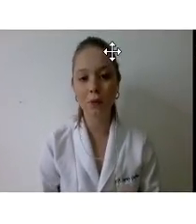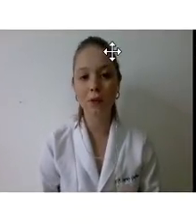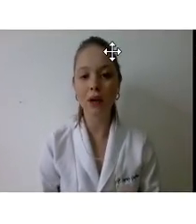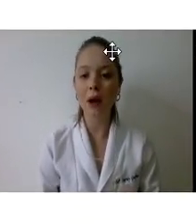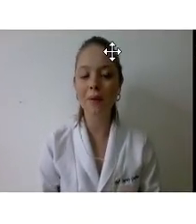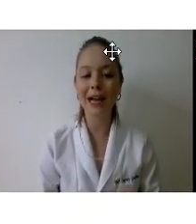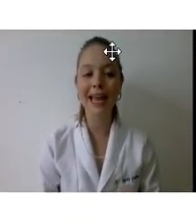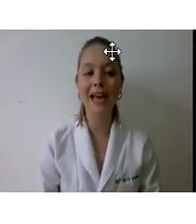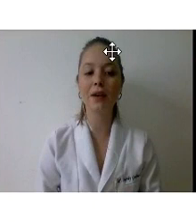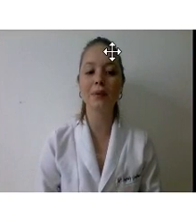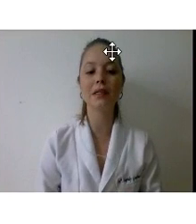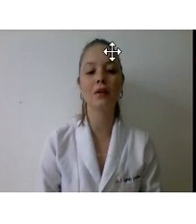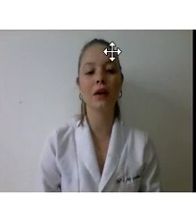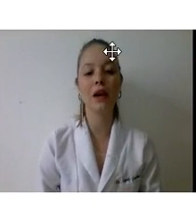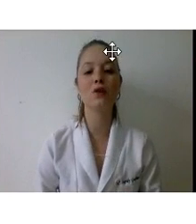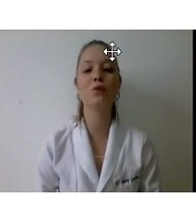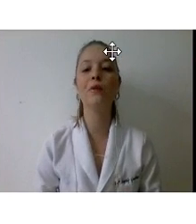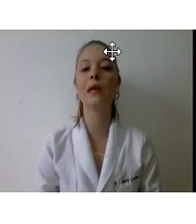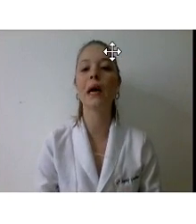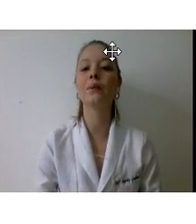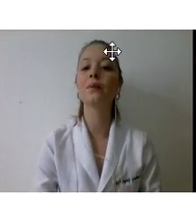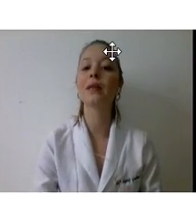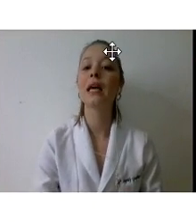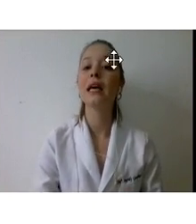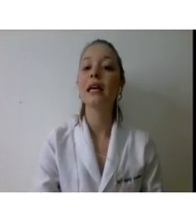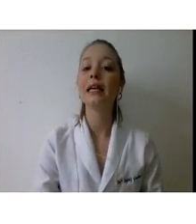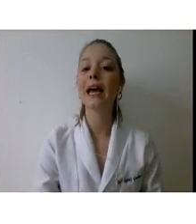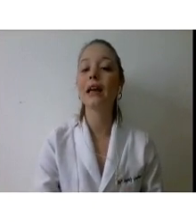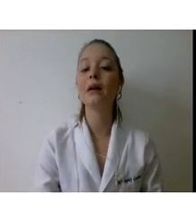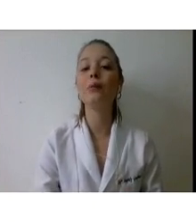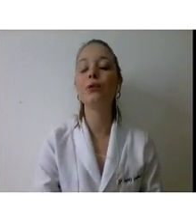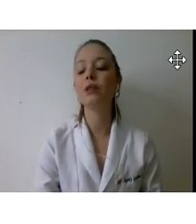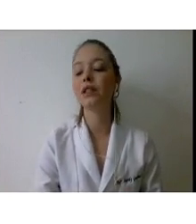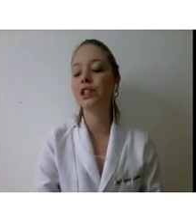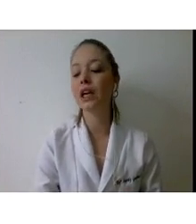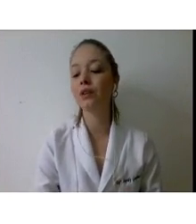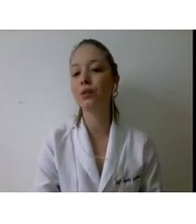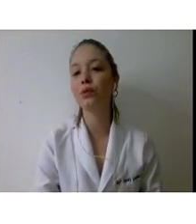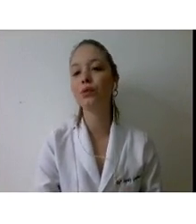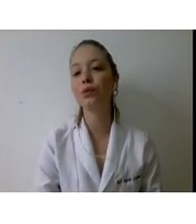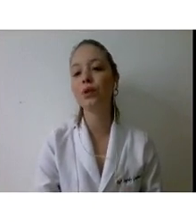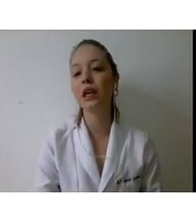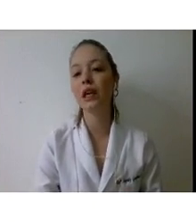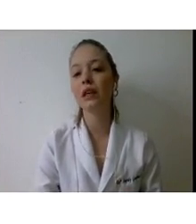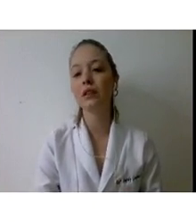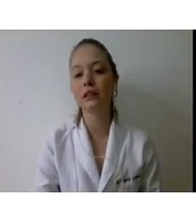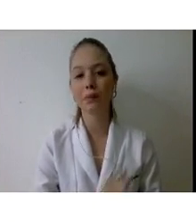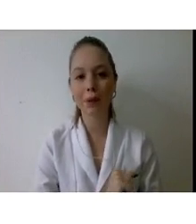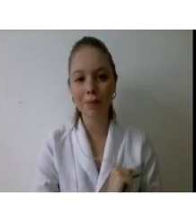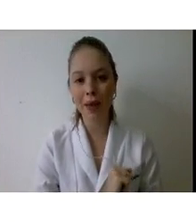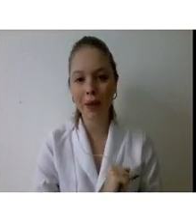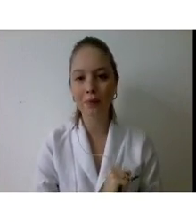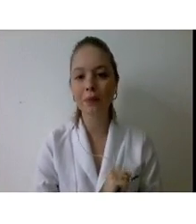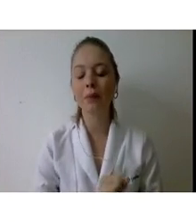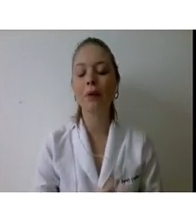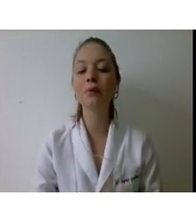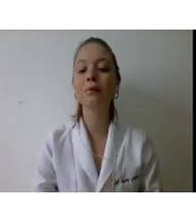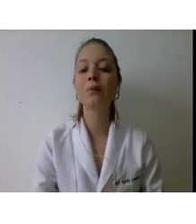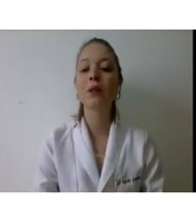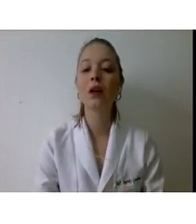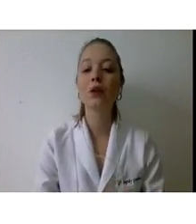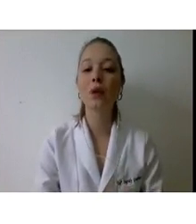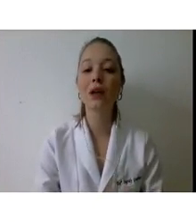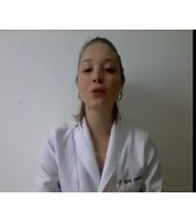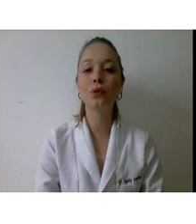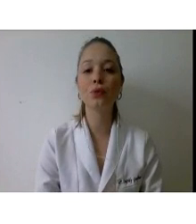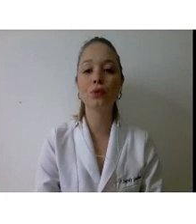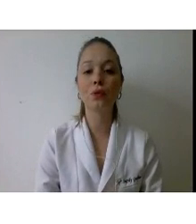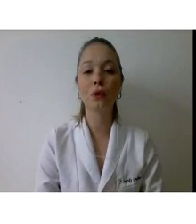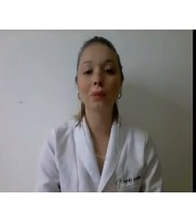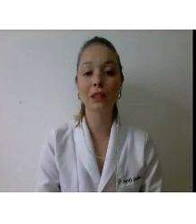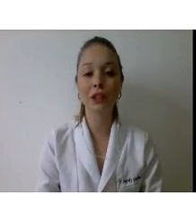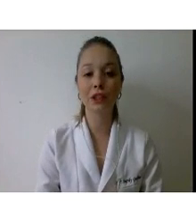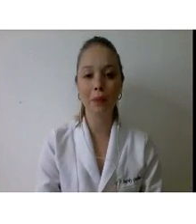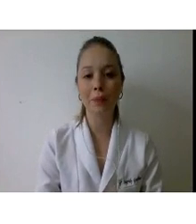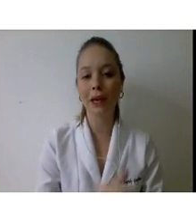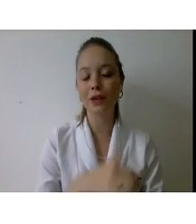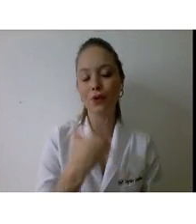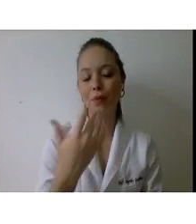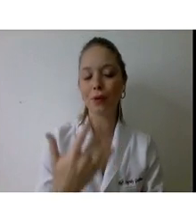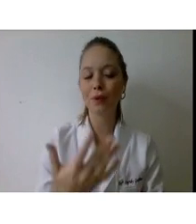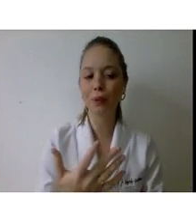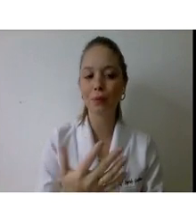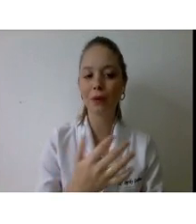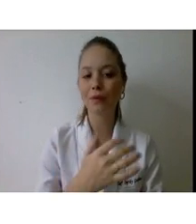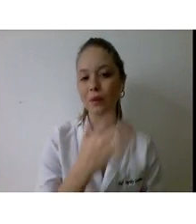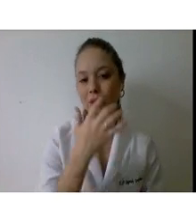ressuscitação cardiopulmonar, uma reanimação cardiopulmonar. E ela muda de adulto, criança e bebê, tá bom? No adulto, como a